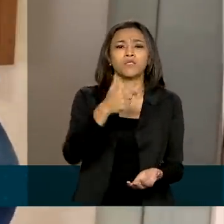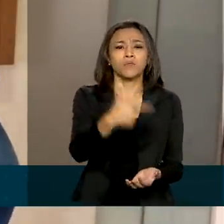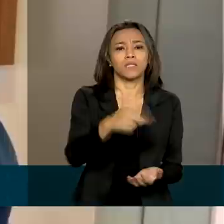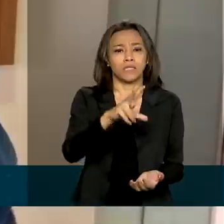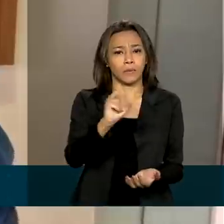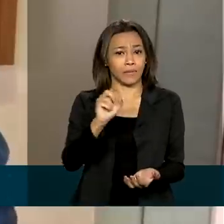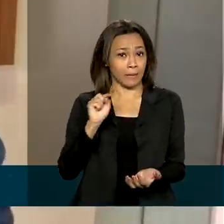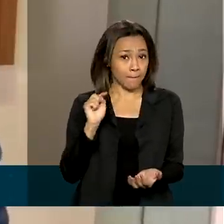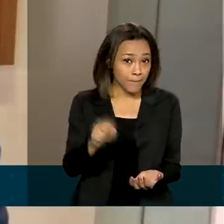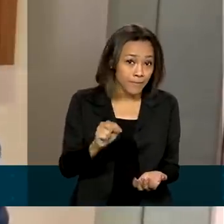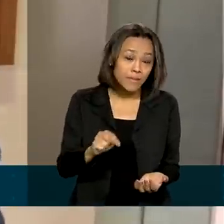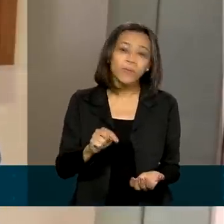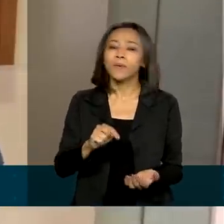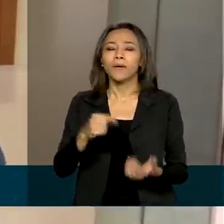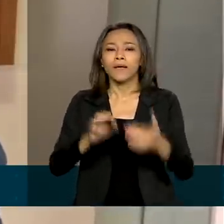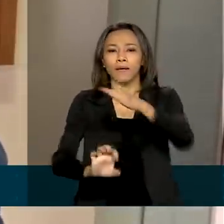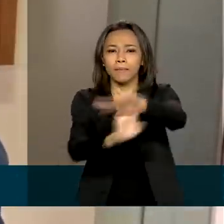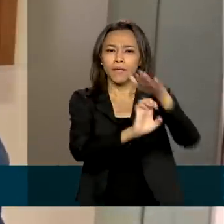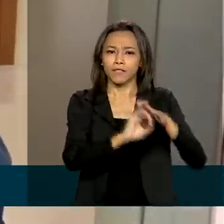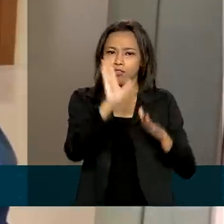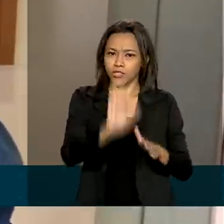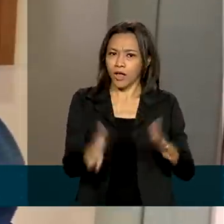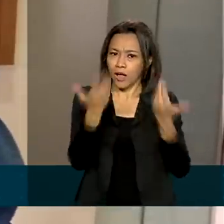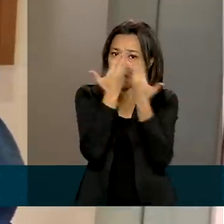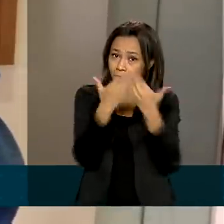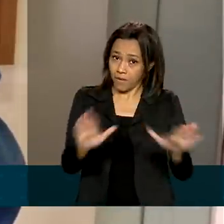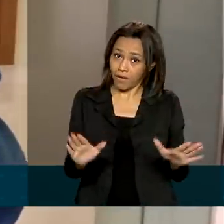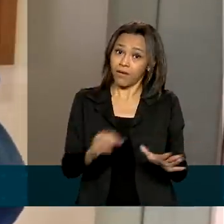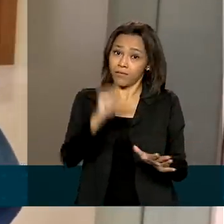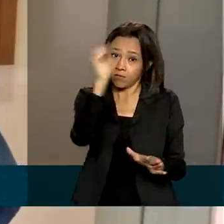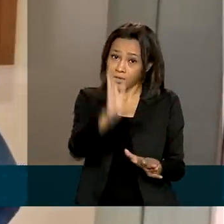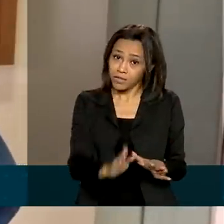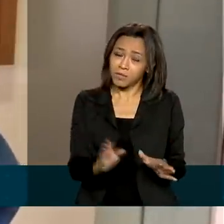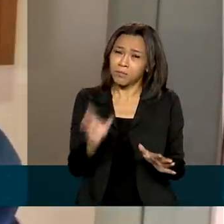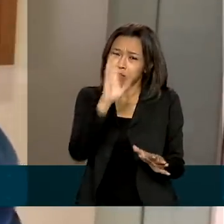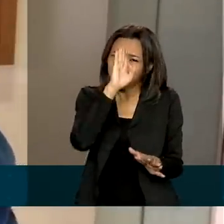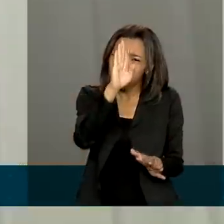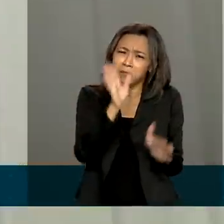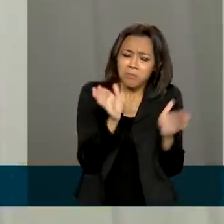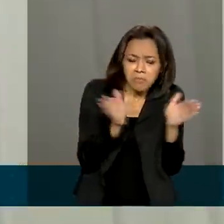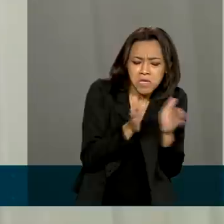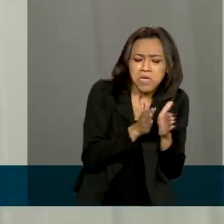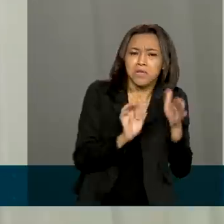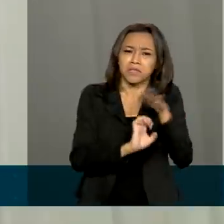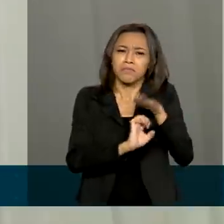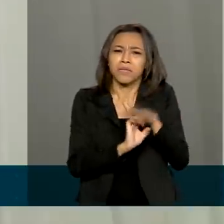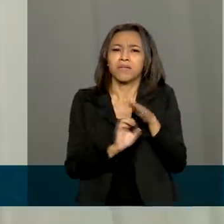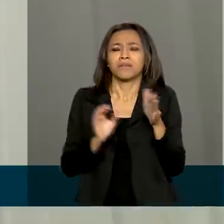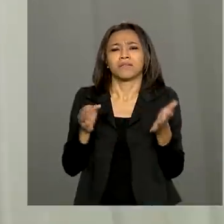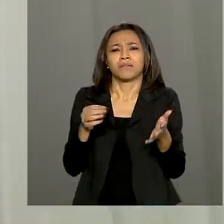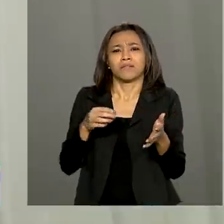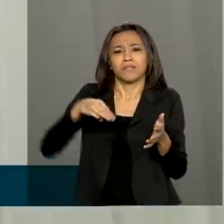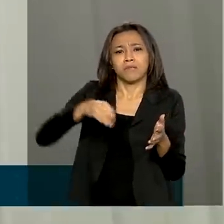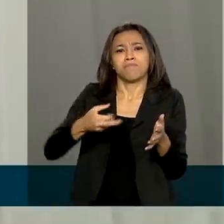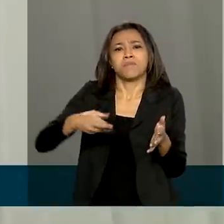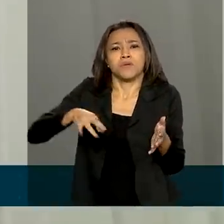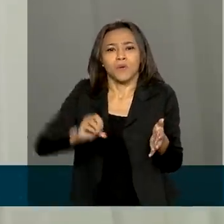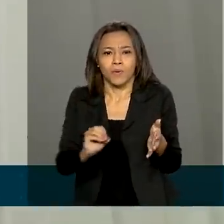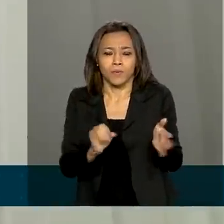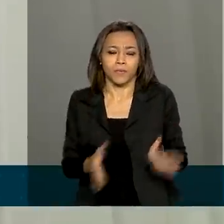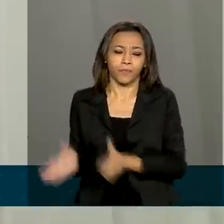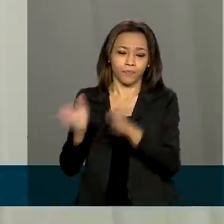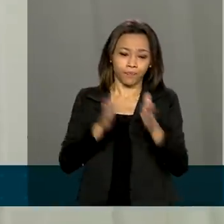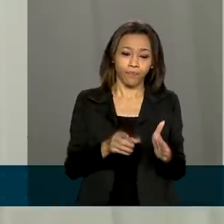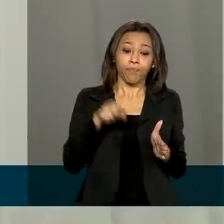abertas em todo o país, principalmente micros e pequenas. Essas medidas são o esforço do